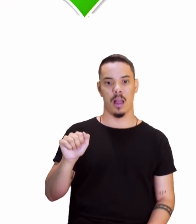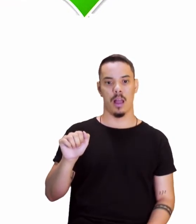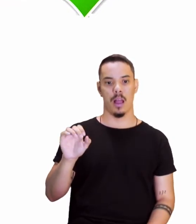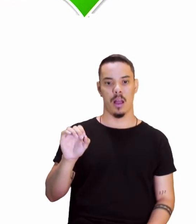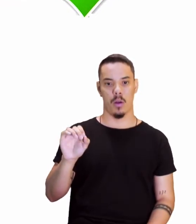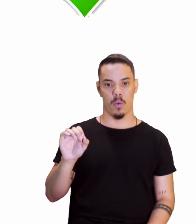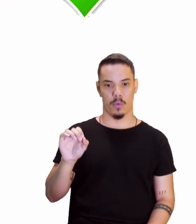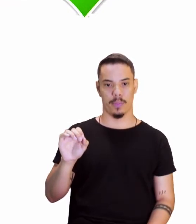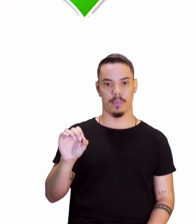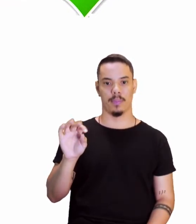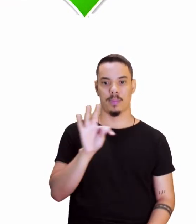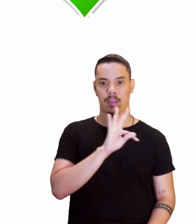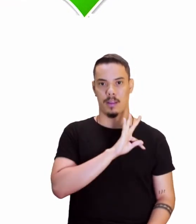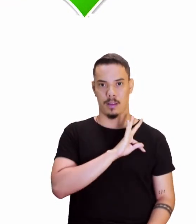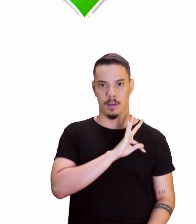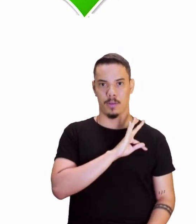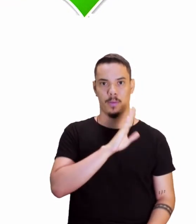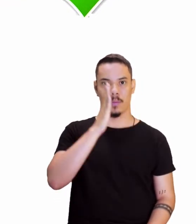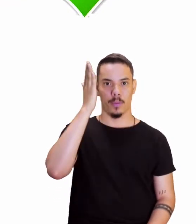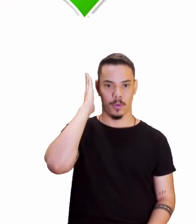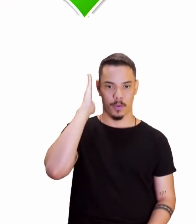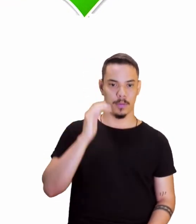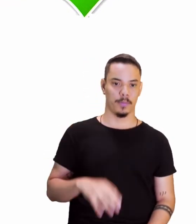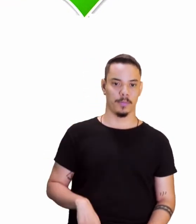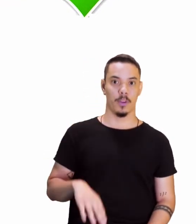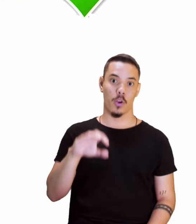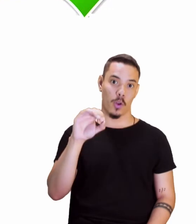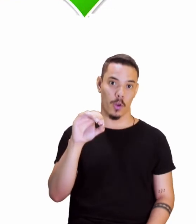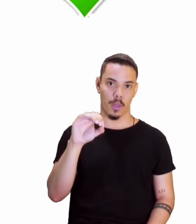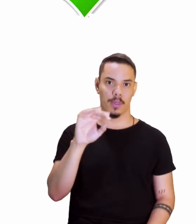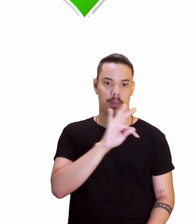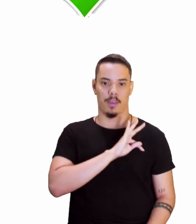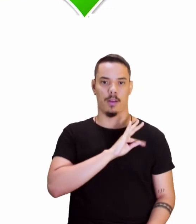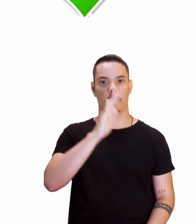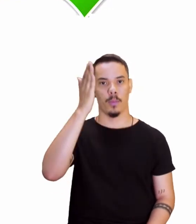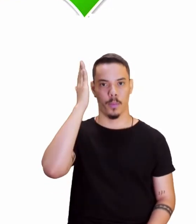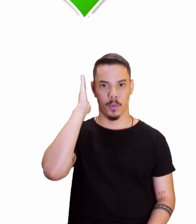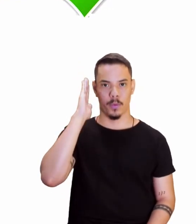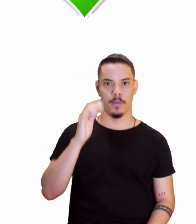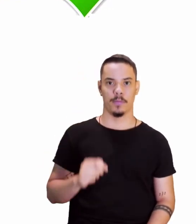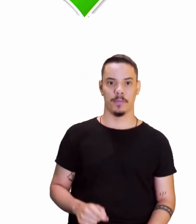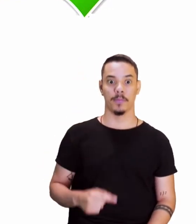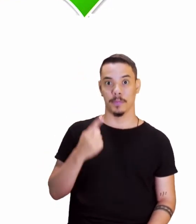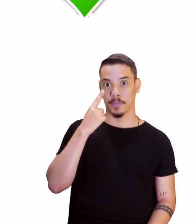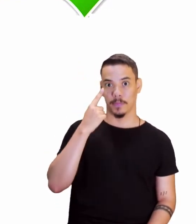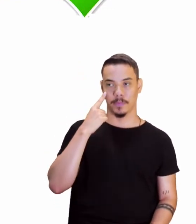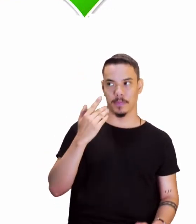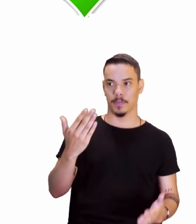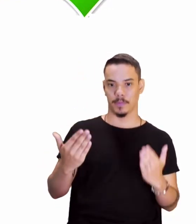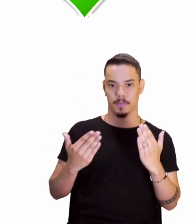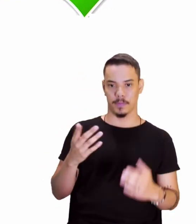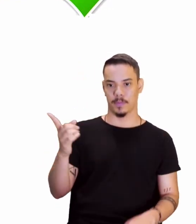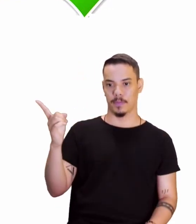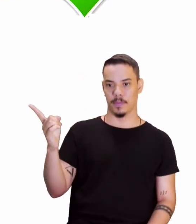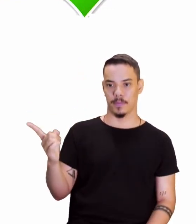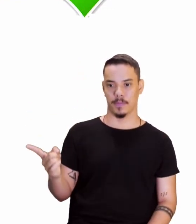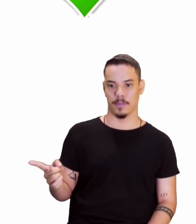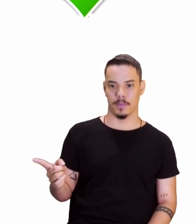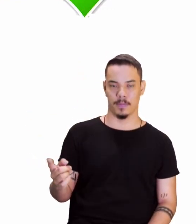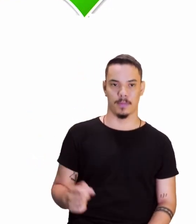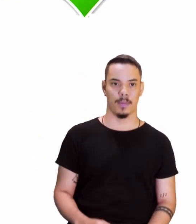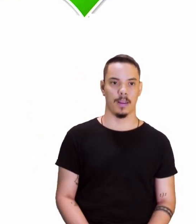ó, o técnico de burro. Então, eu tenho o quê? Verbo